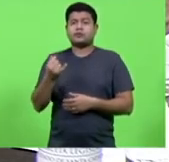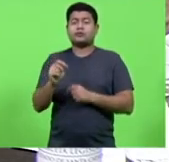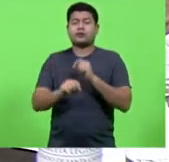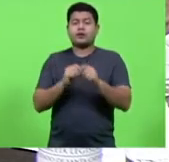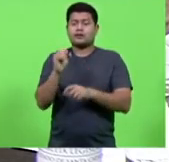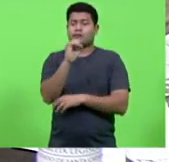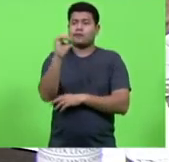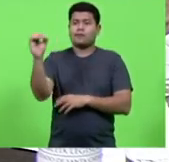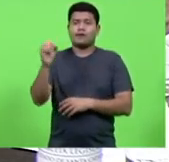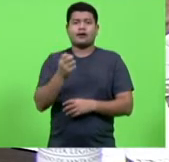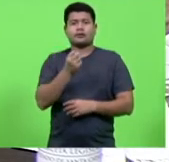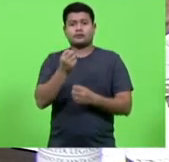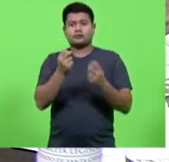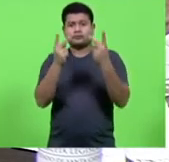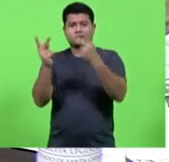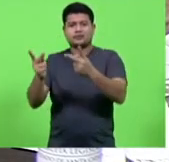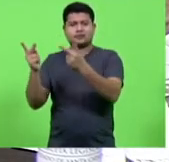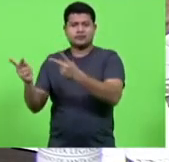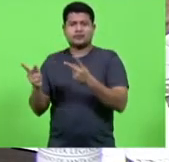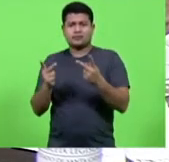deputado Sareta. Vamos lá